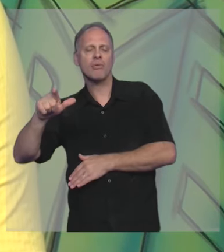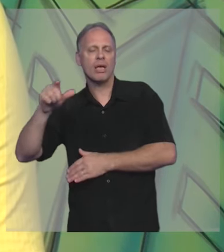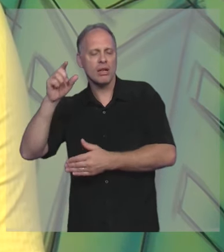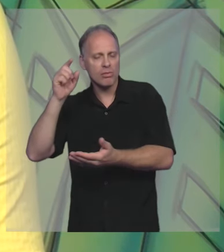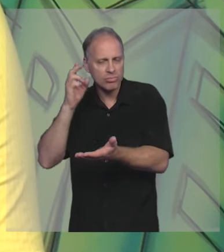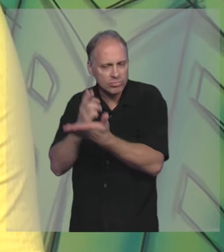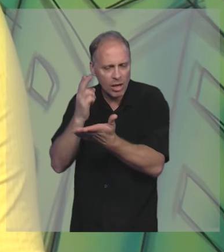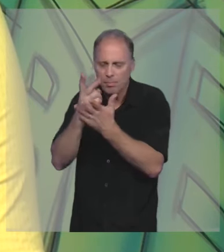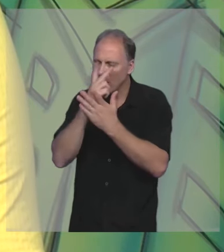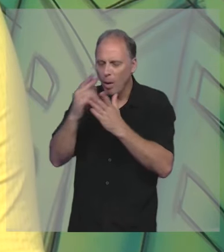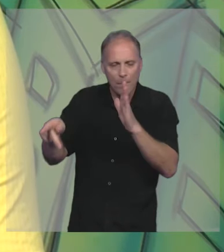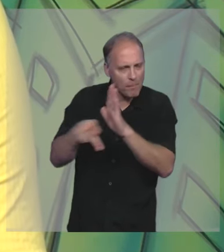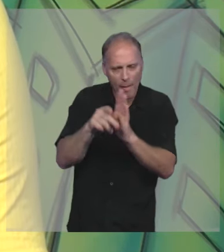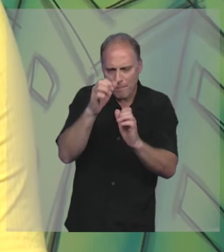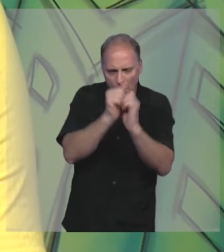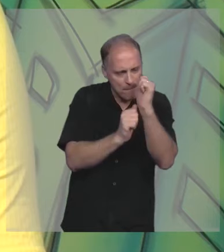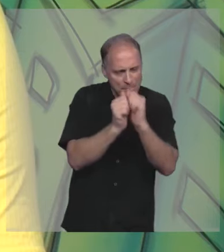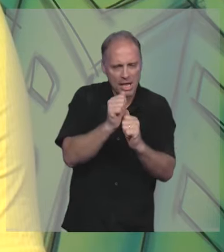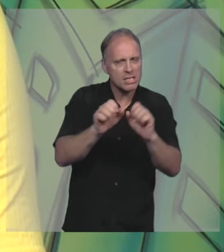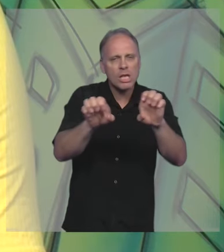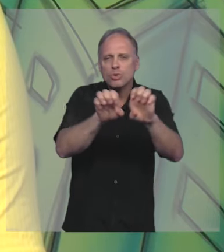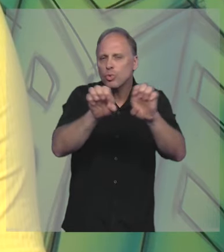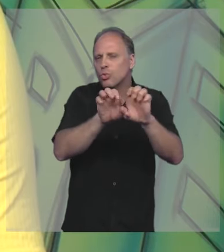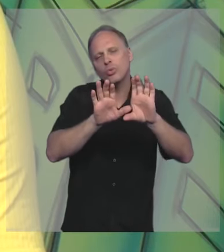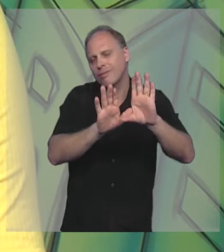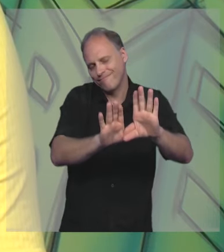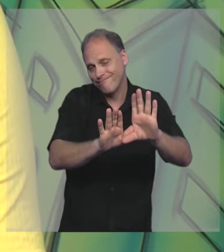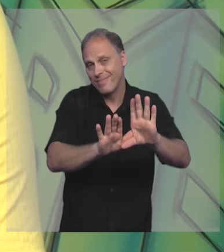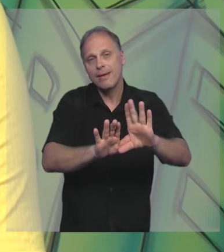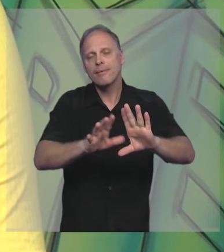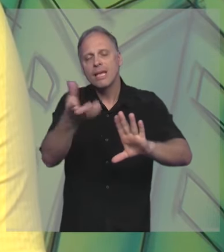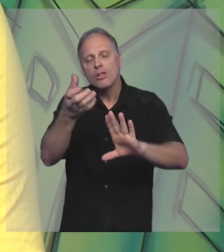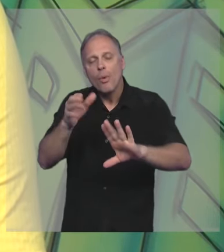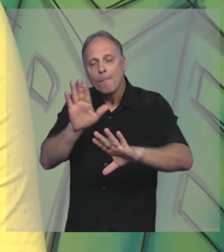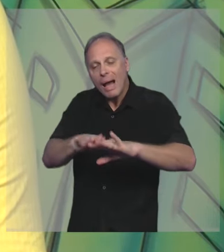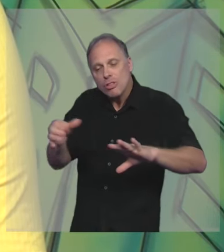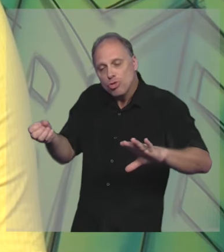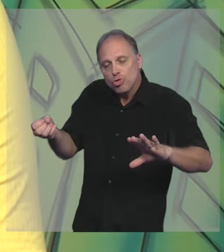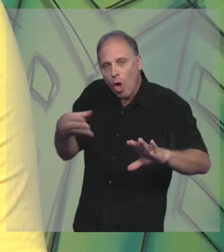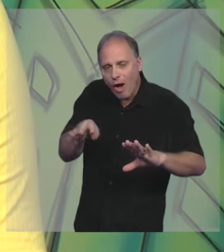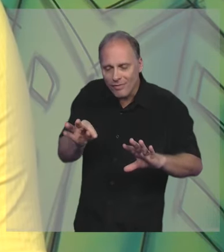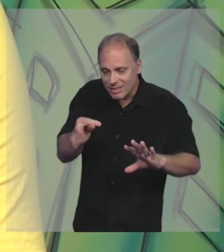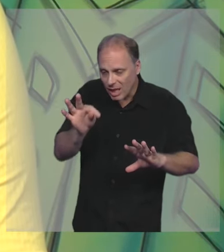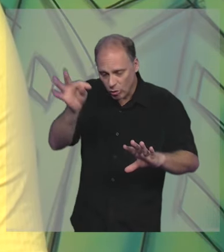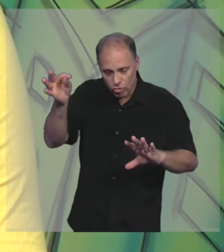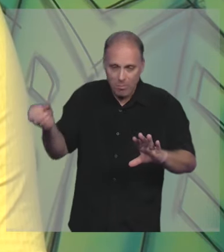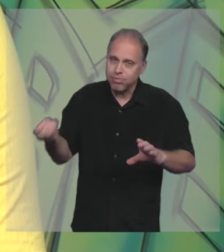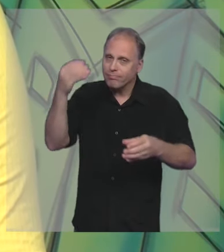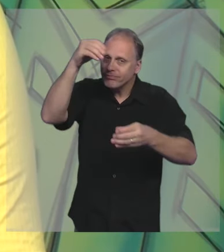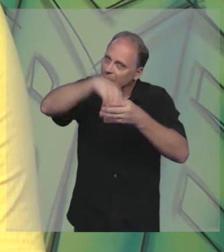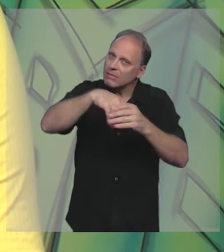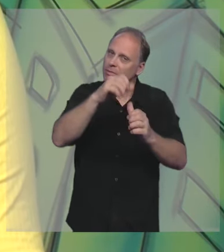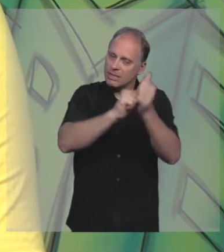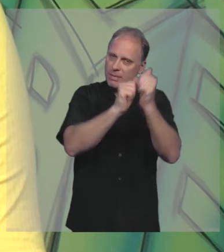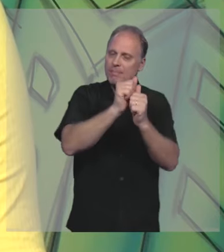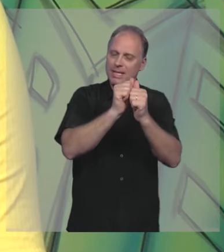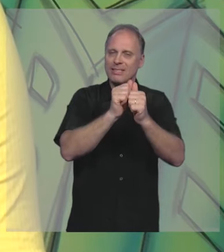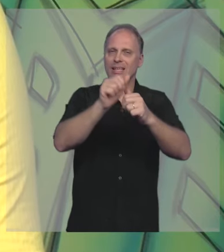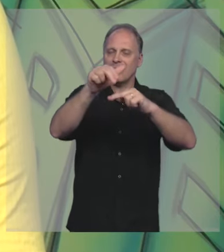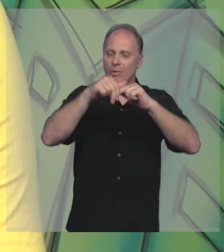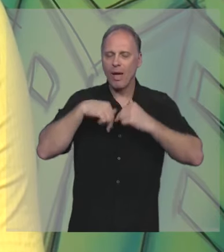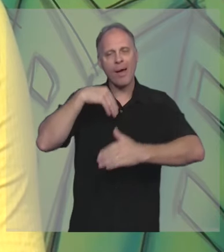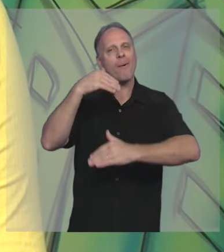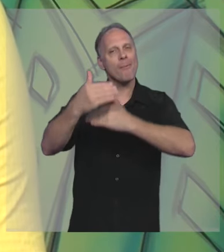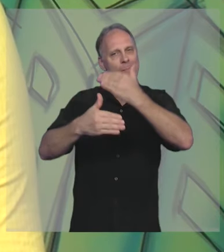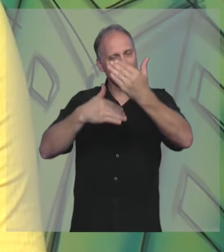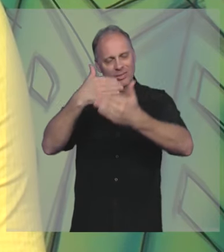desse processo de indústria mesmo, tentando buscar mais a questão de inovação, de novas tecnologias, né? Então